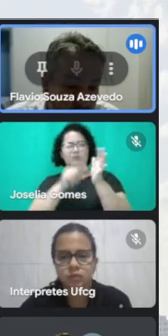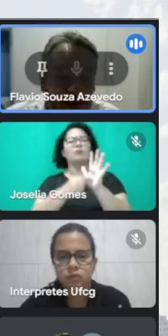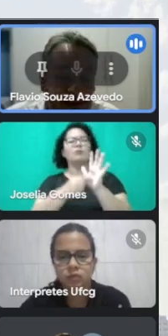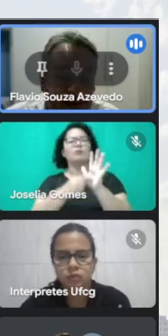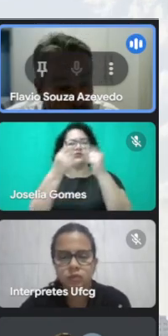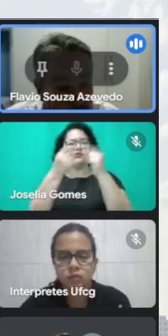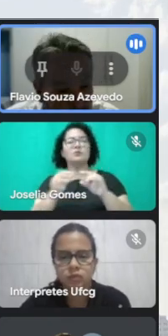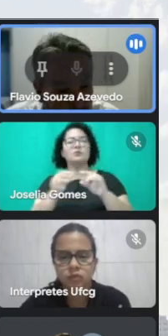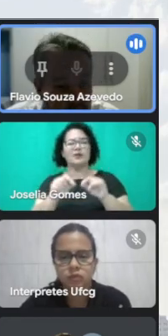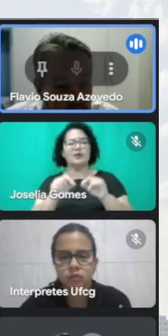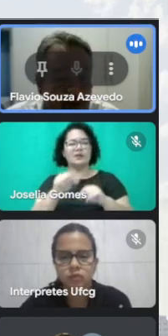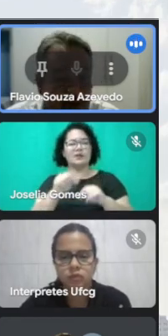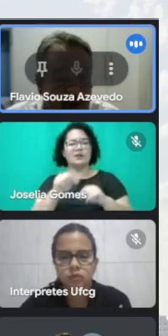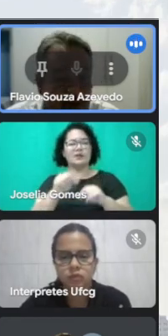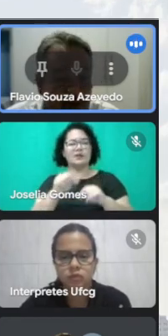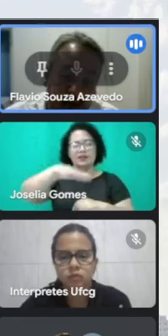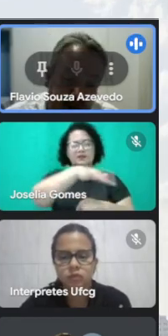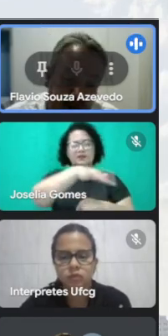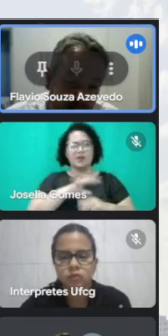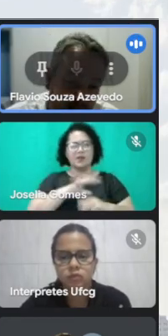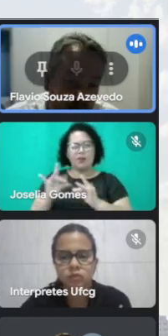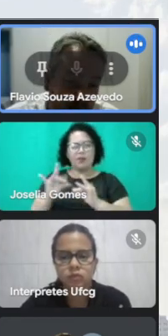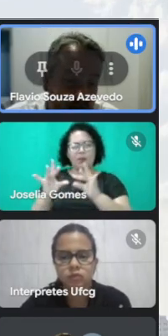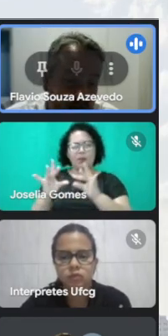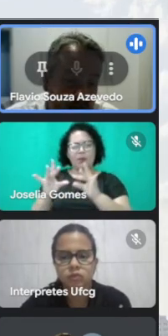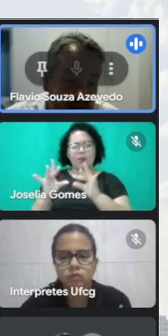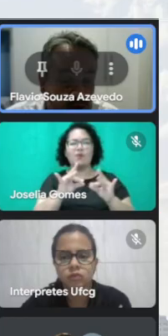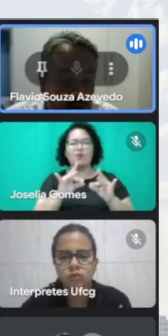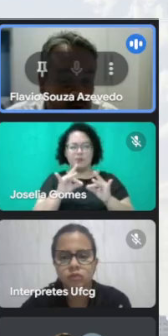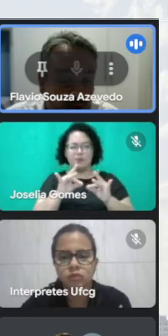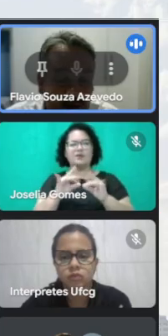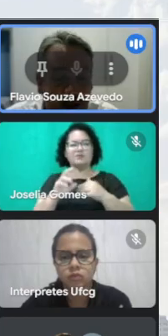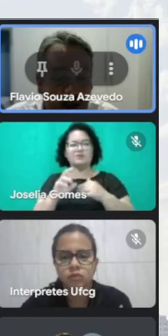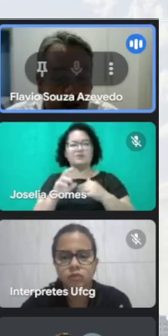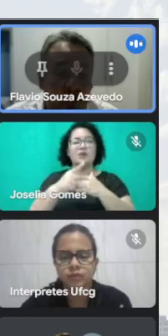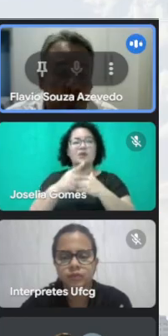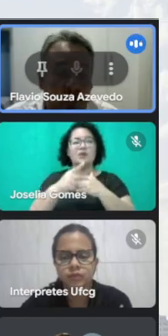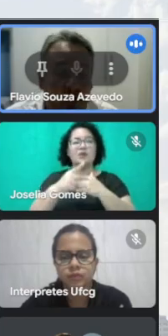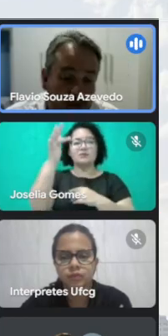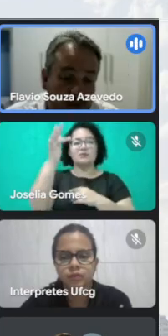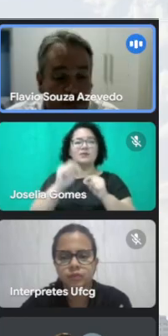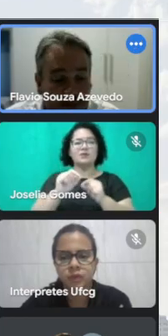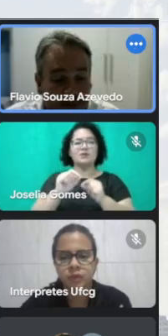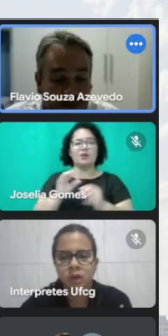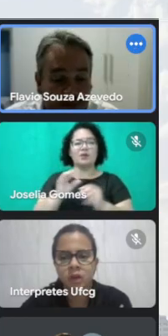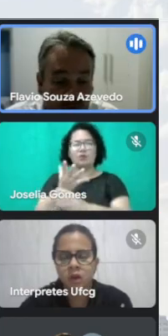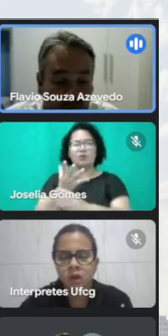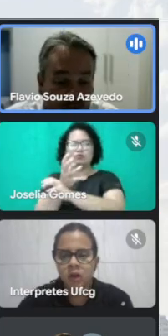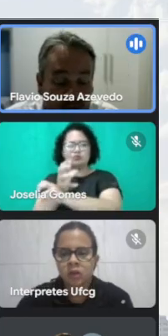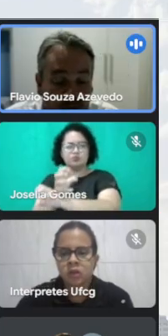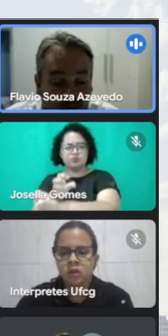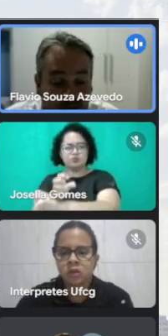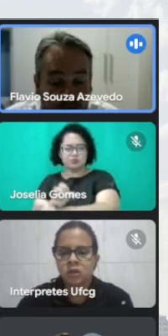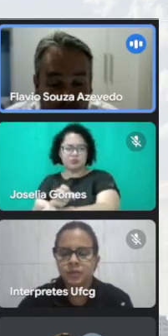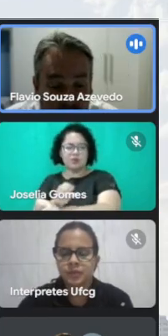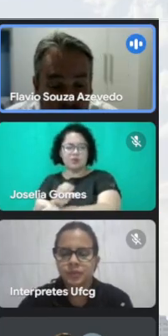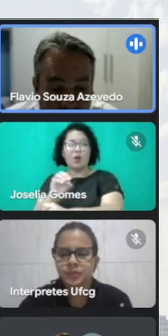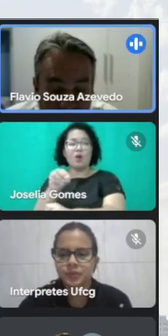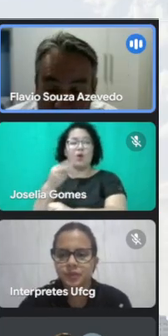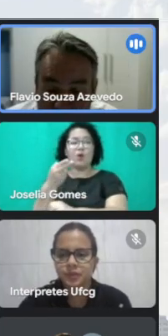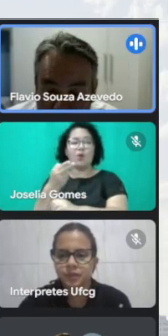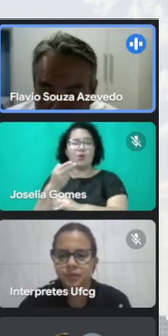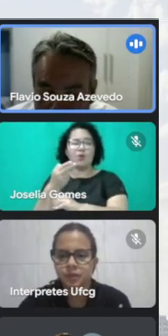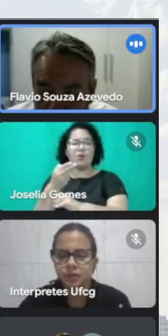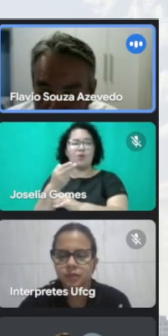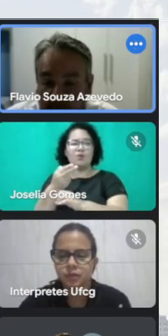úmidas está destinada a evoluir para a terra seca, como resultado da redução do lençol freático, ou, eventualmente, ser submersa pela